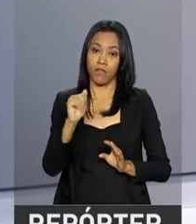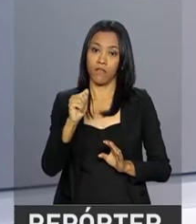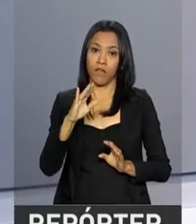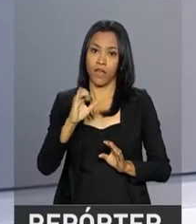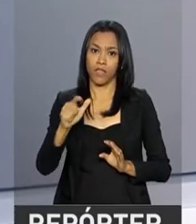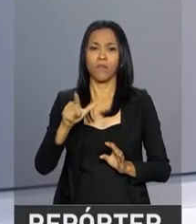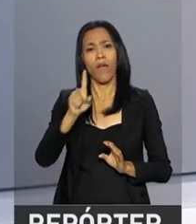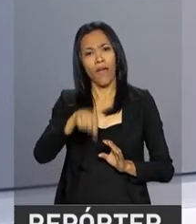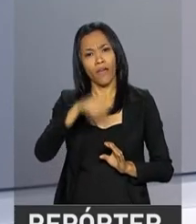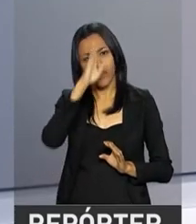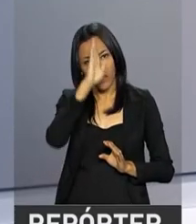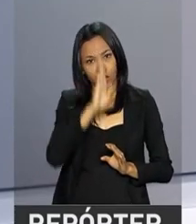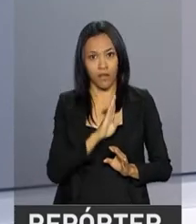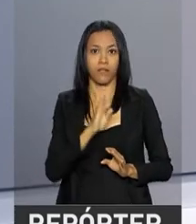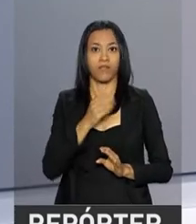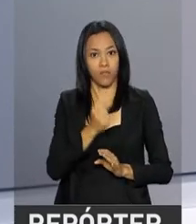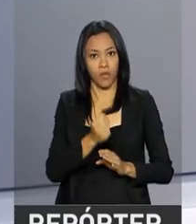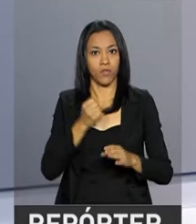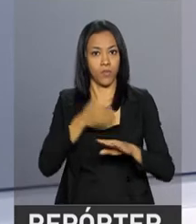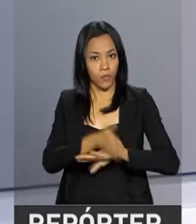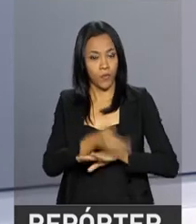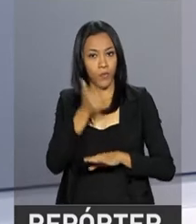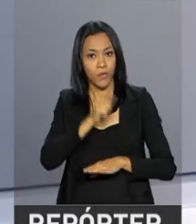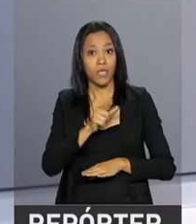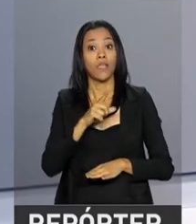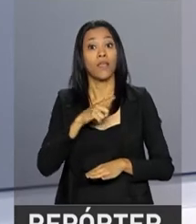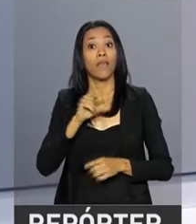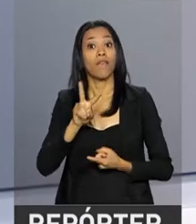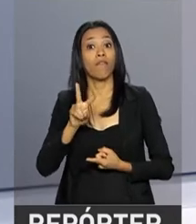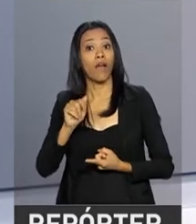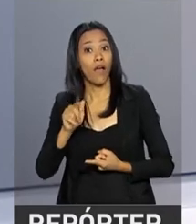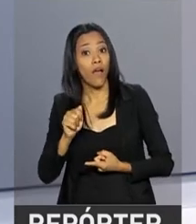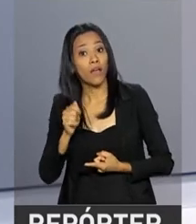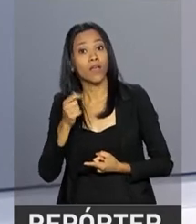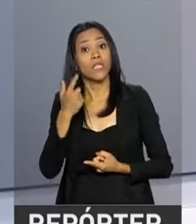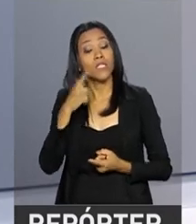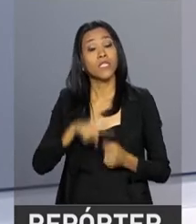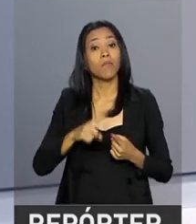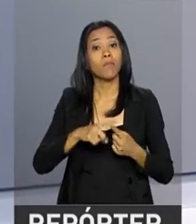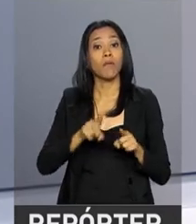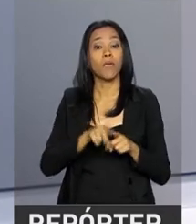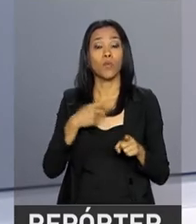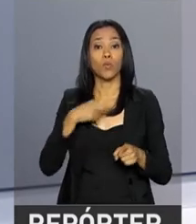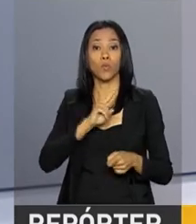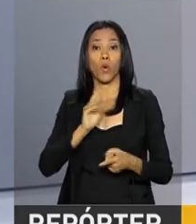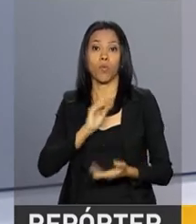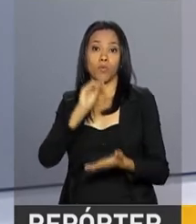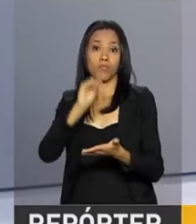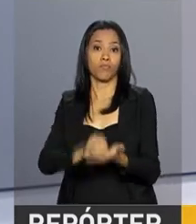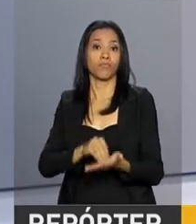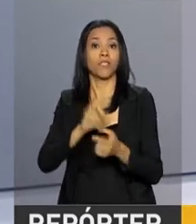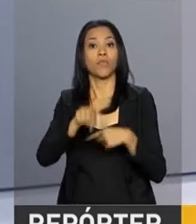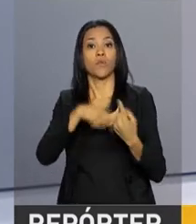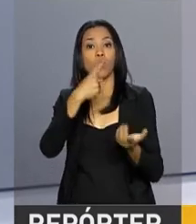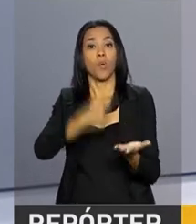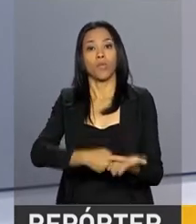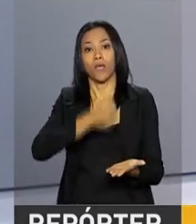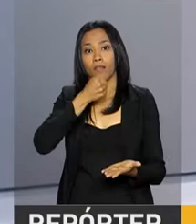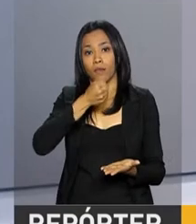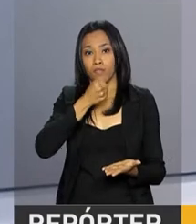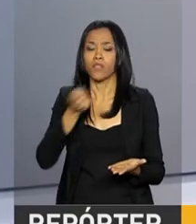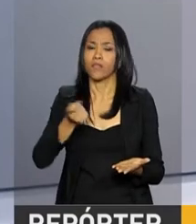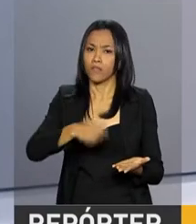do celular de cada trabalhador além de encontrar vagas é possível se candidatar e agendar entrevistas com os empregadores mais